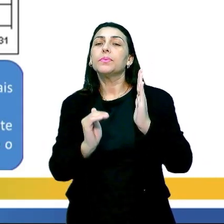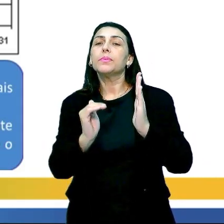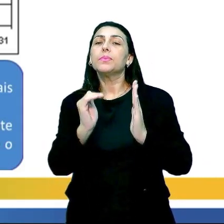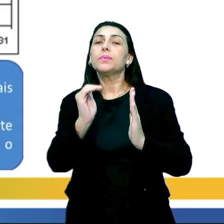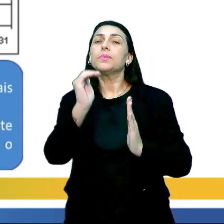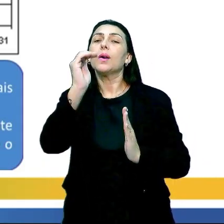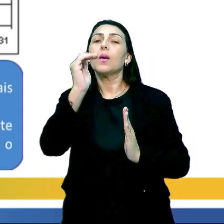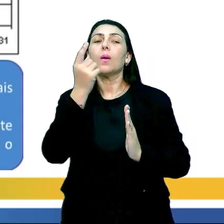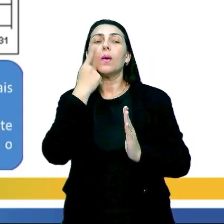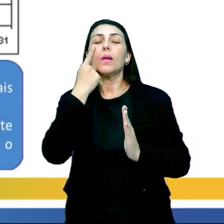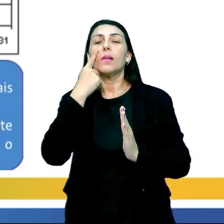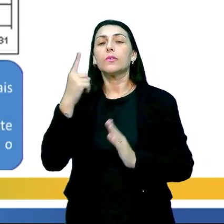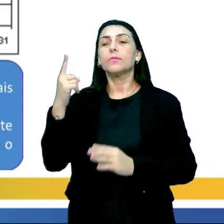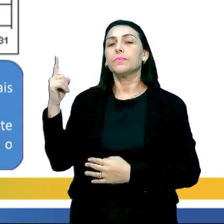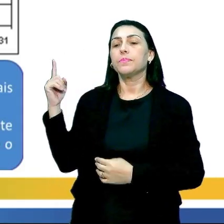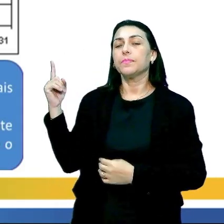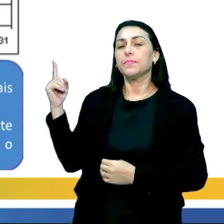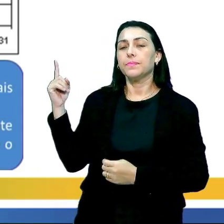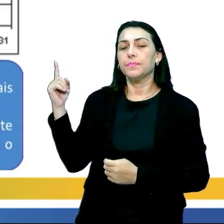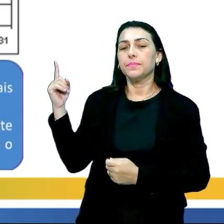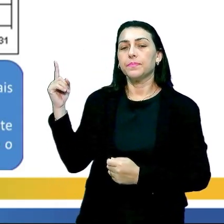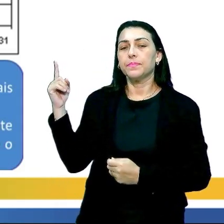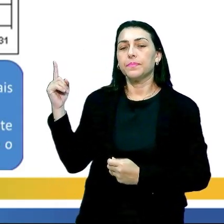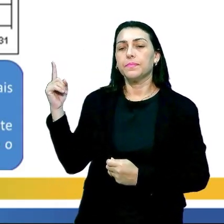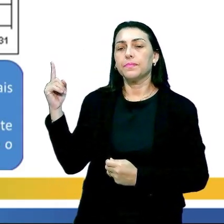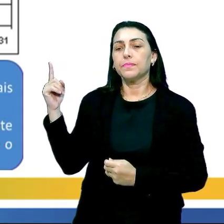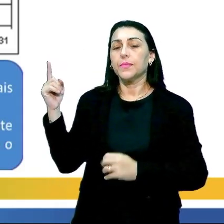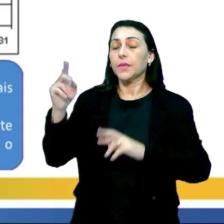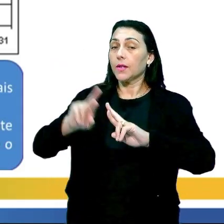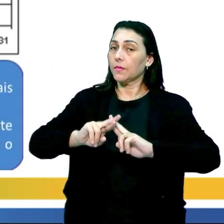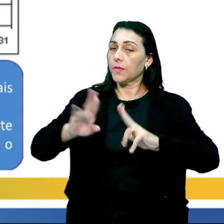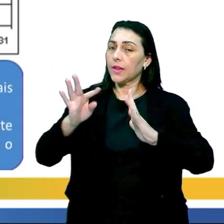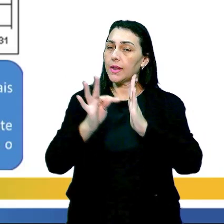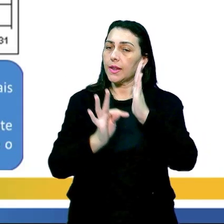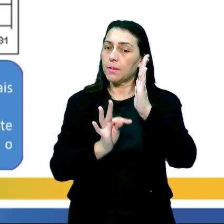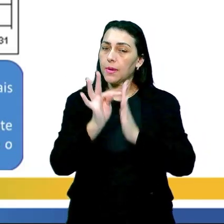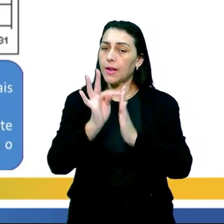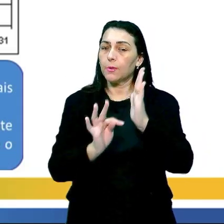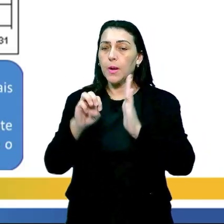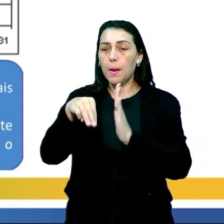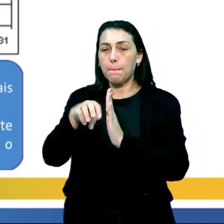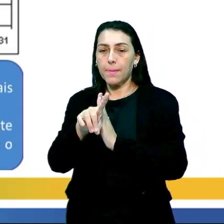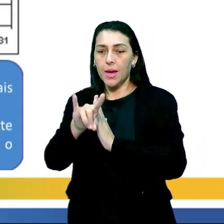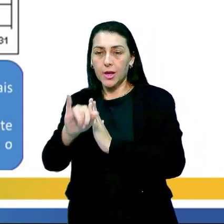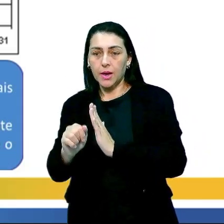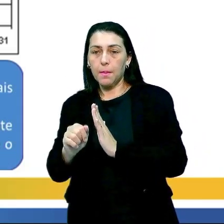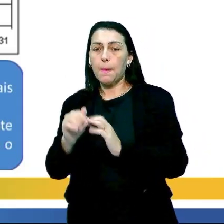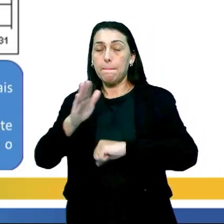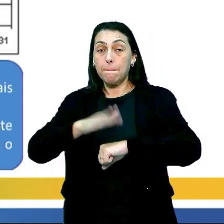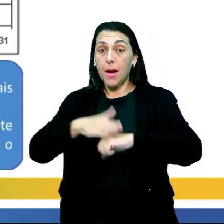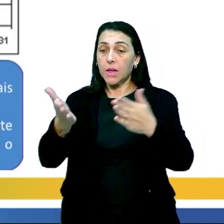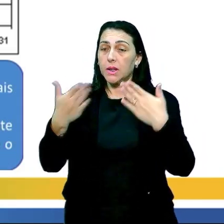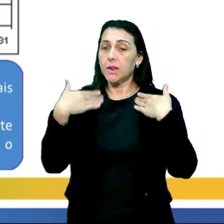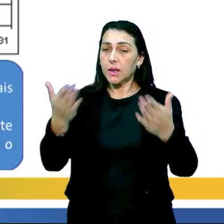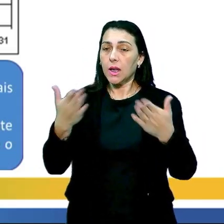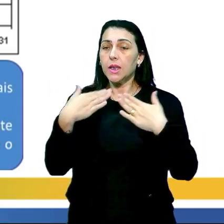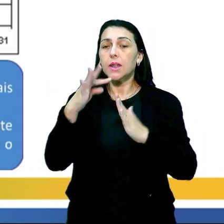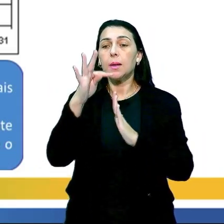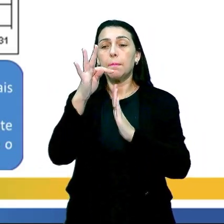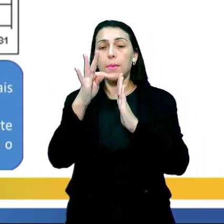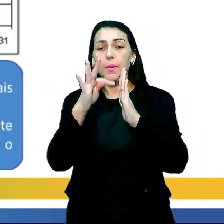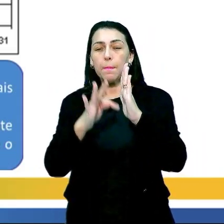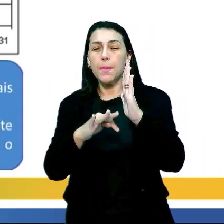térmica. Olha só, a amplitude térmica é a diferença entre a temperatura média mais quente e